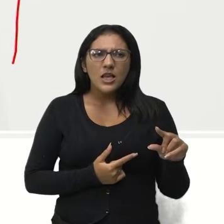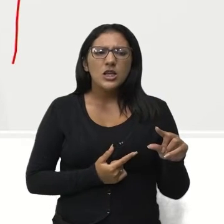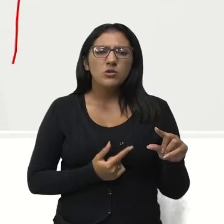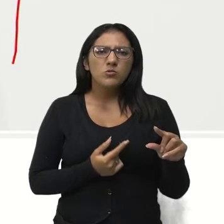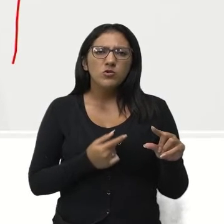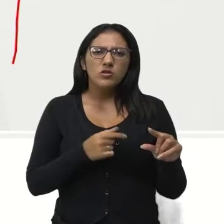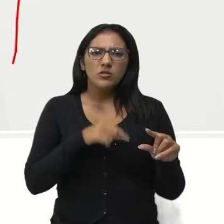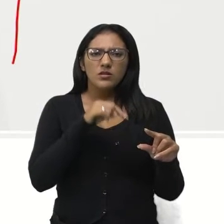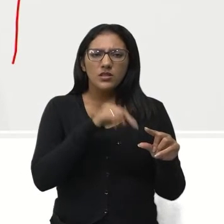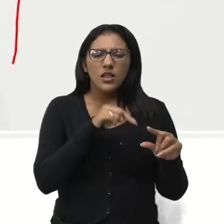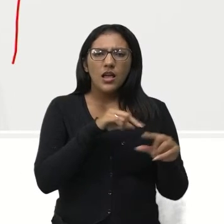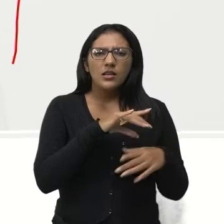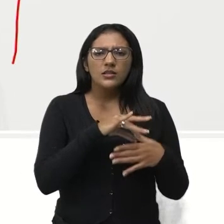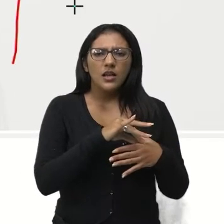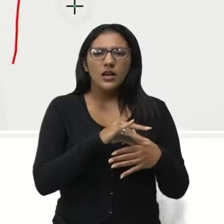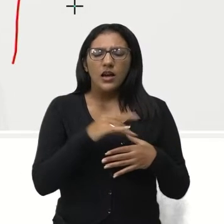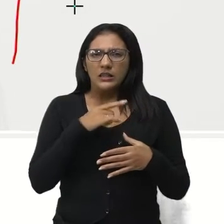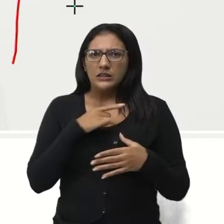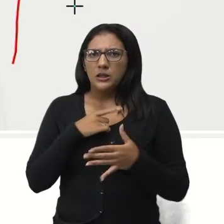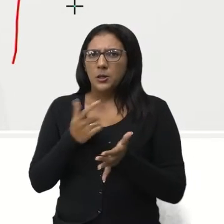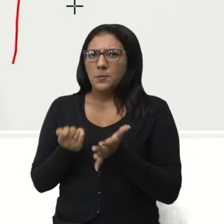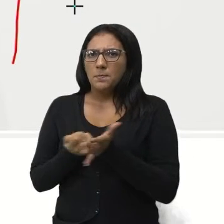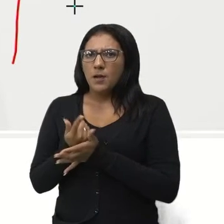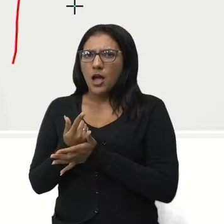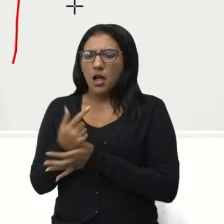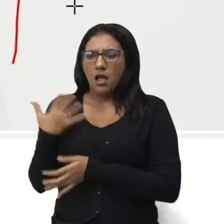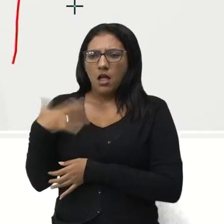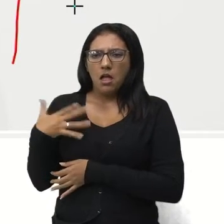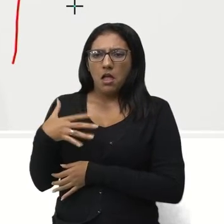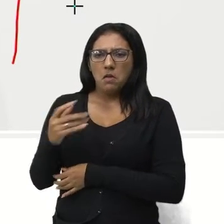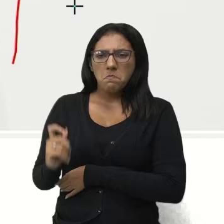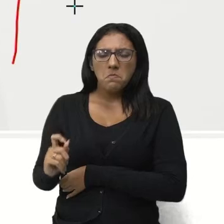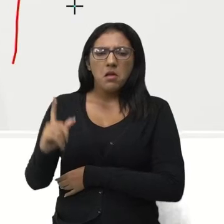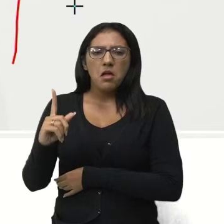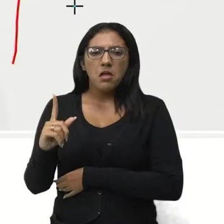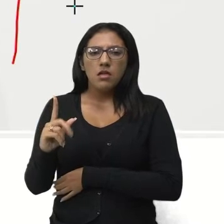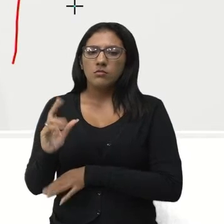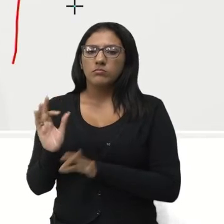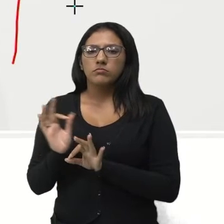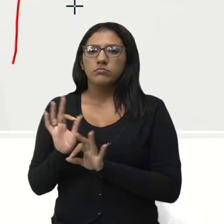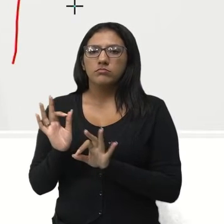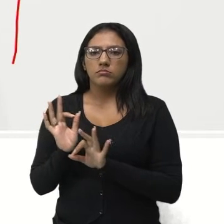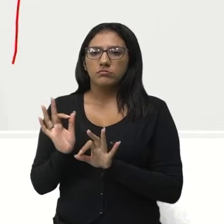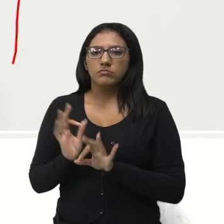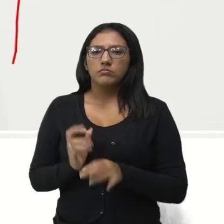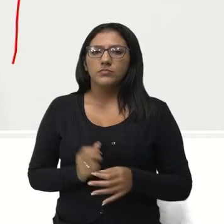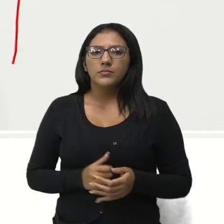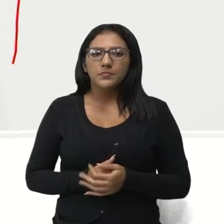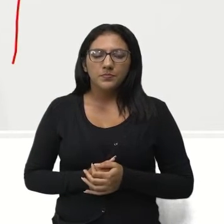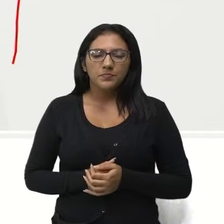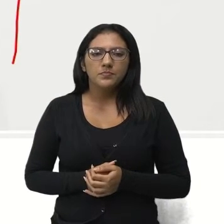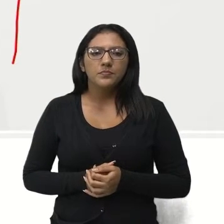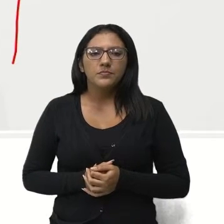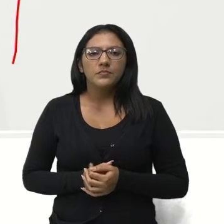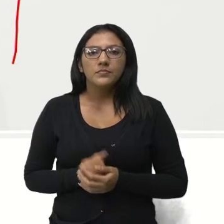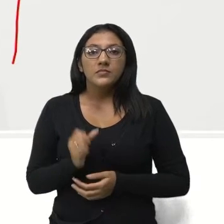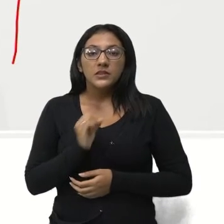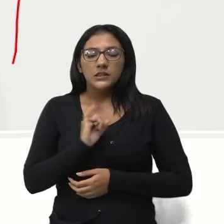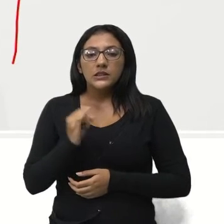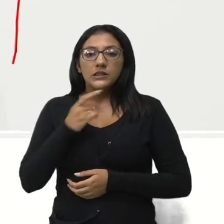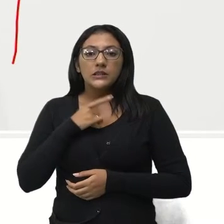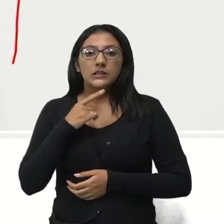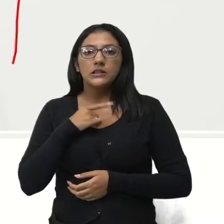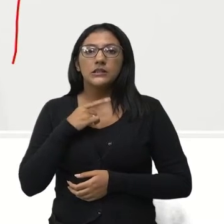por isso? Eu acho que não, né? Isso foge completamente à nossa lógica. Se eu estou levando, então,